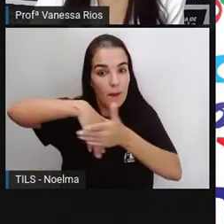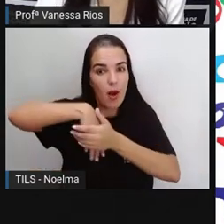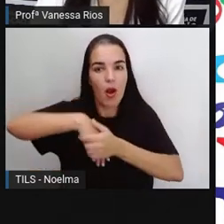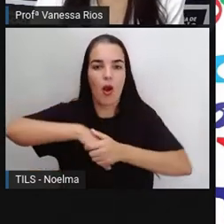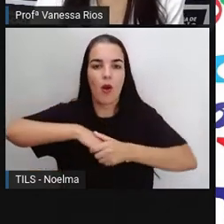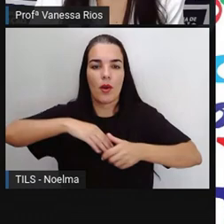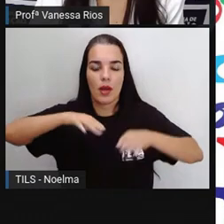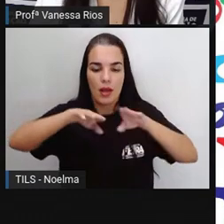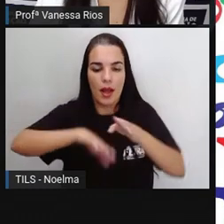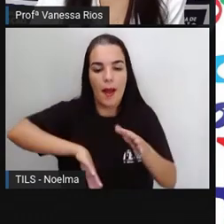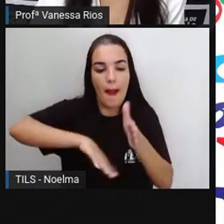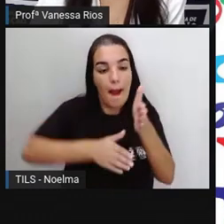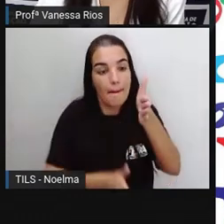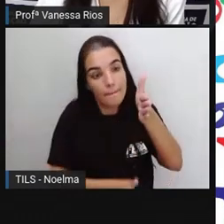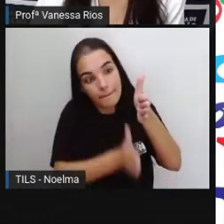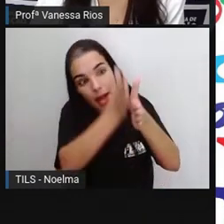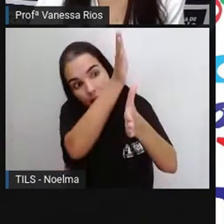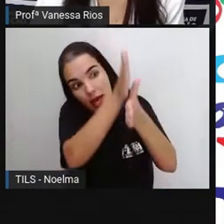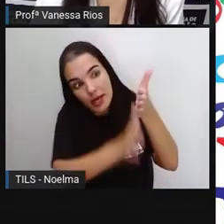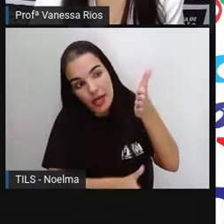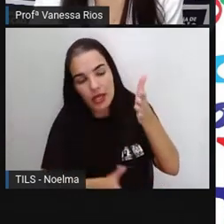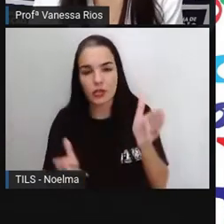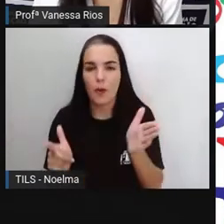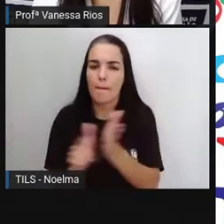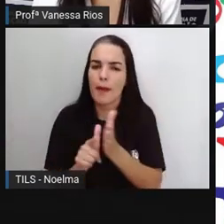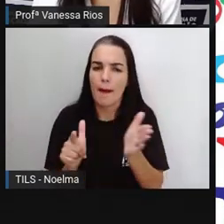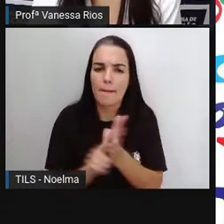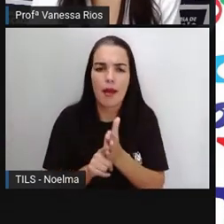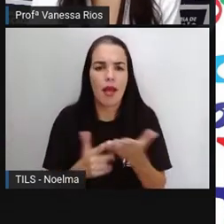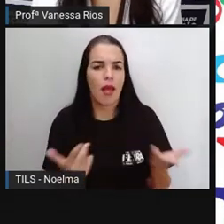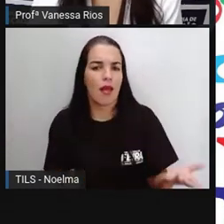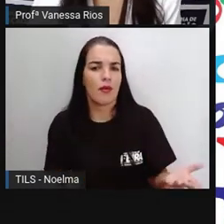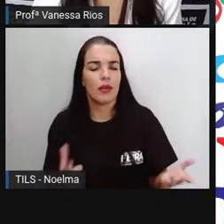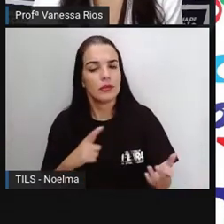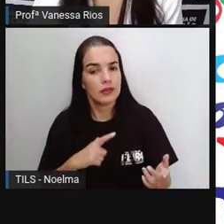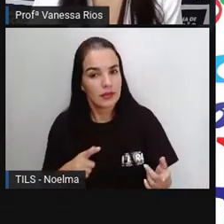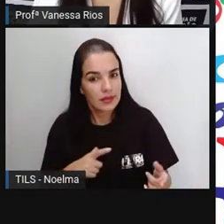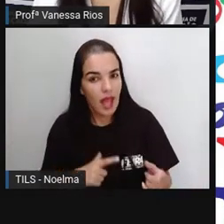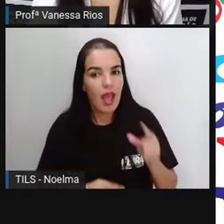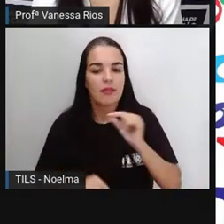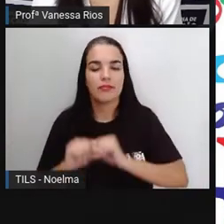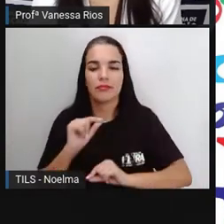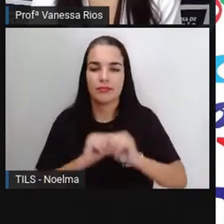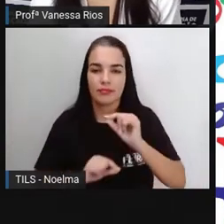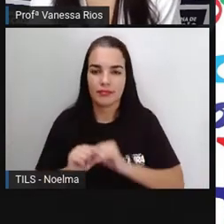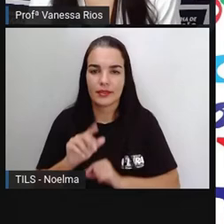uma parede, a folha de um caderno, entre outras. Esse nome aí, ó,